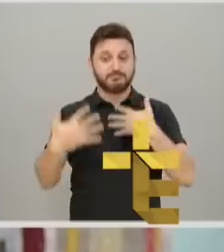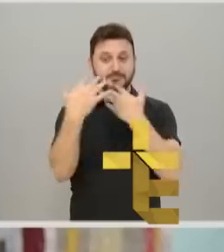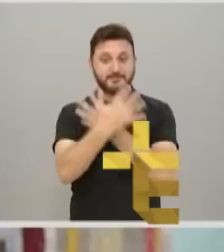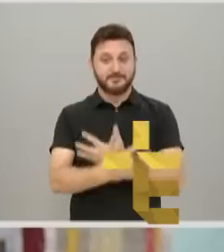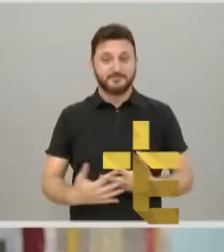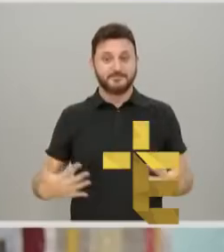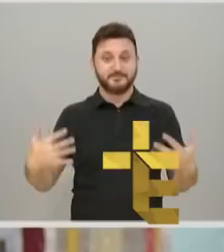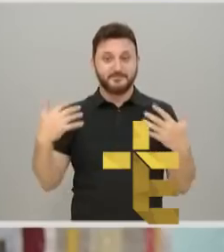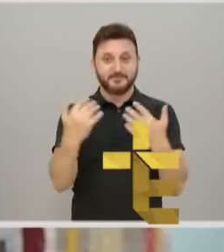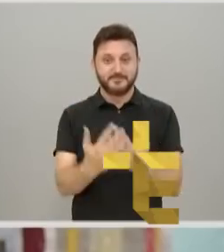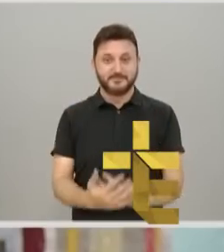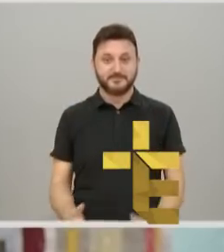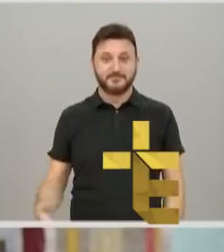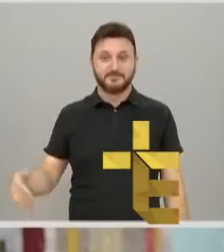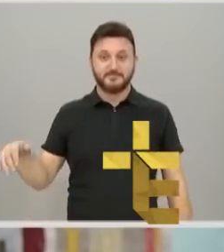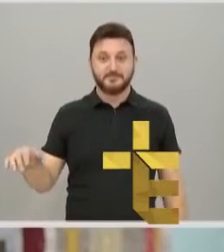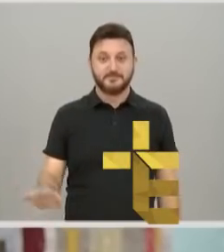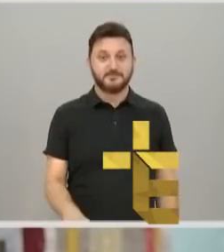Salmodiemos.